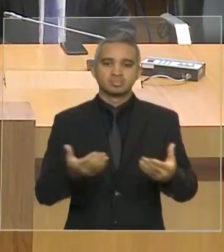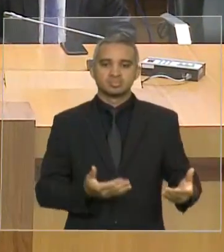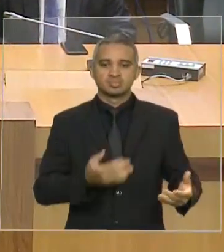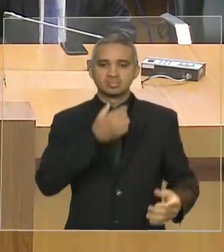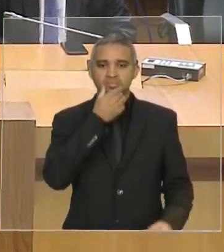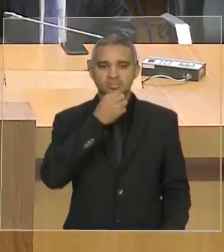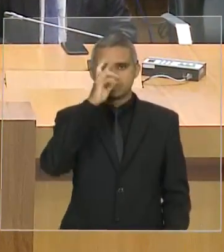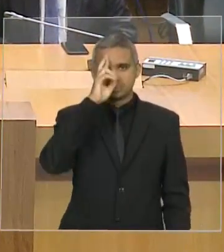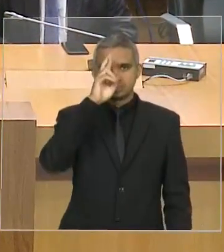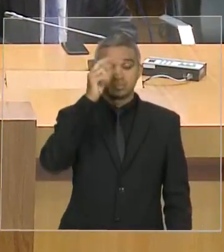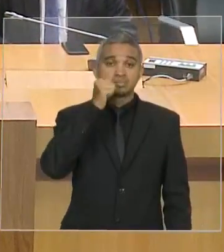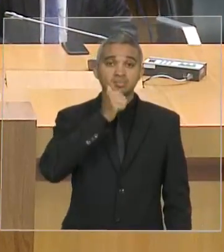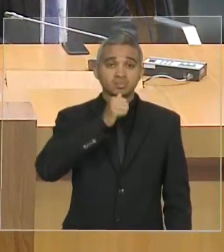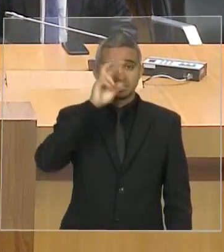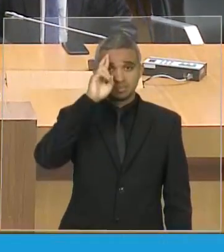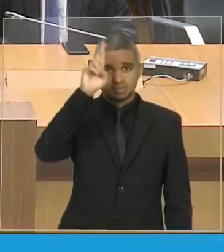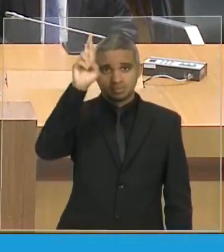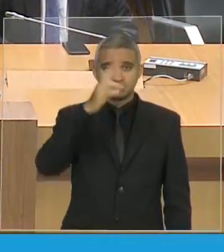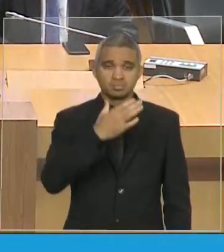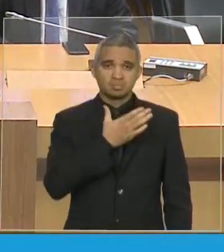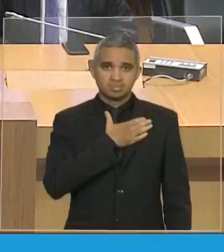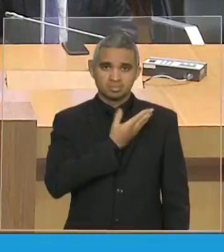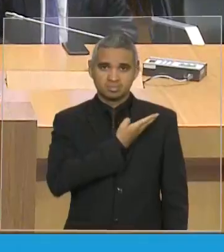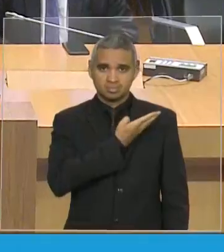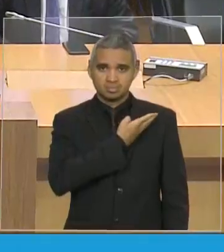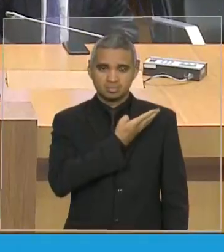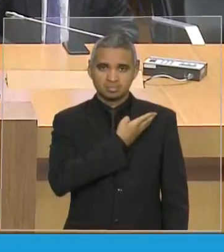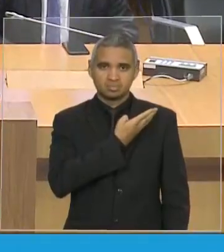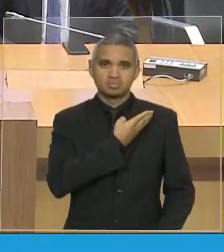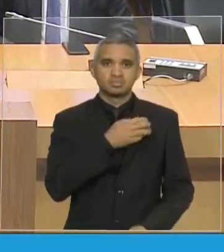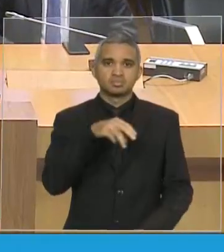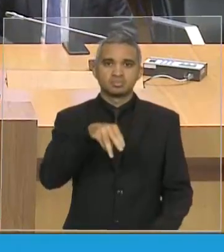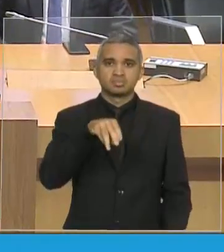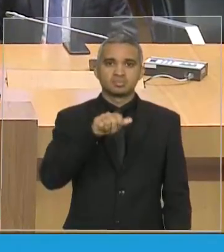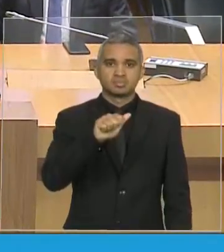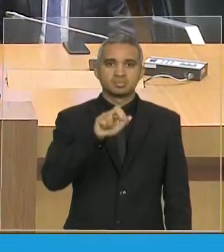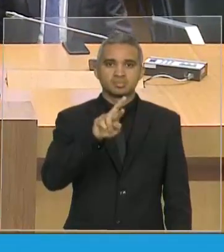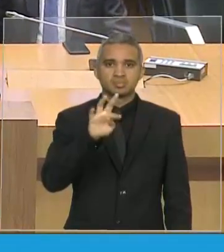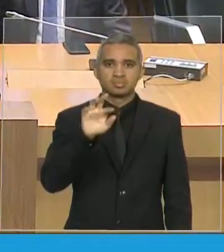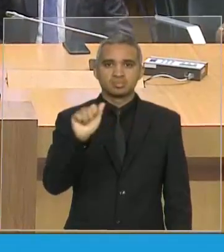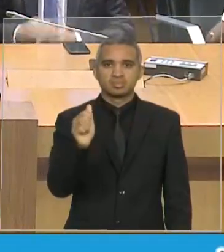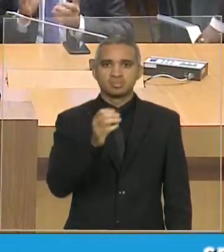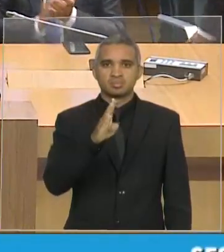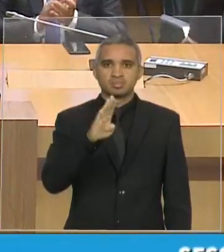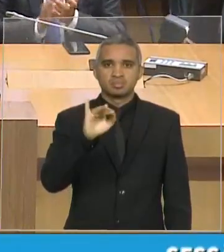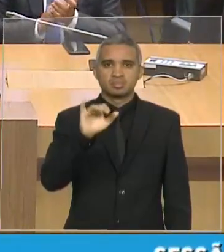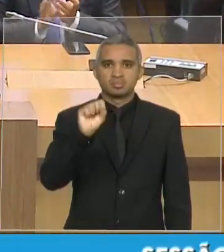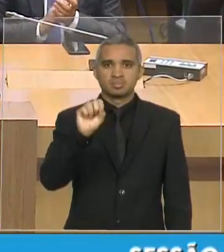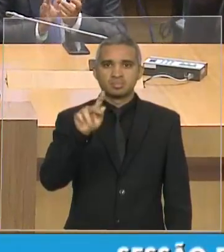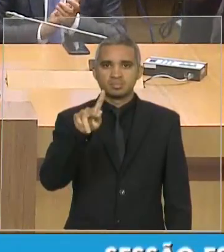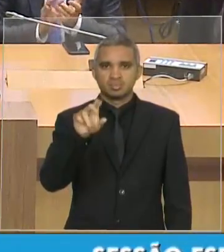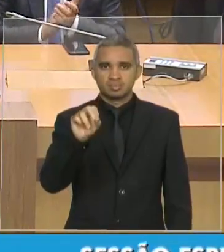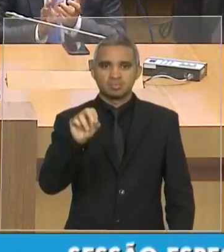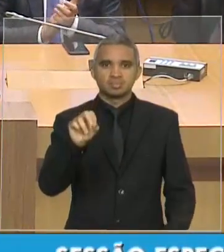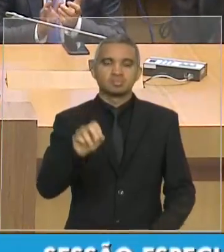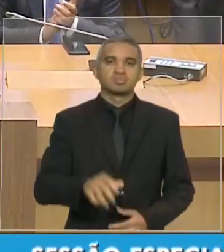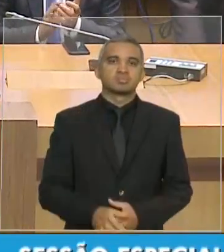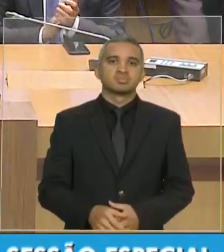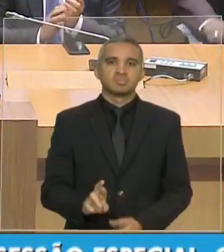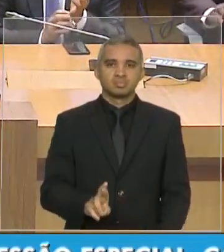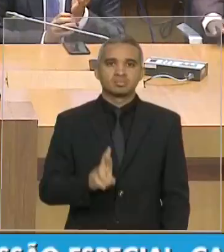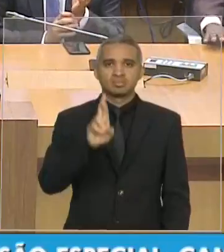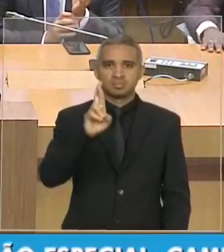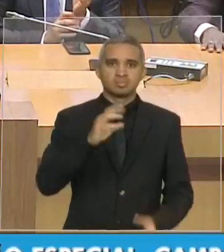a senhora, minha amiga e companheira também de longas caminhadas, Marta Bispo, aqui representando a